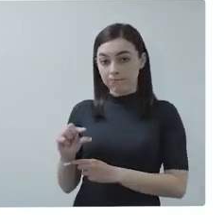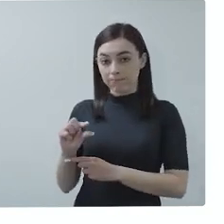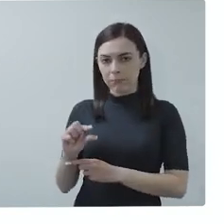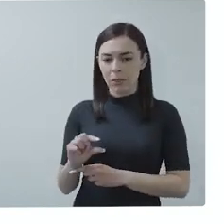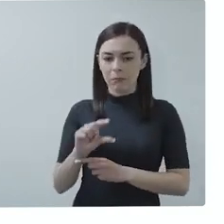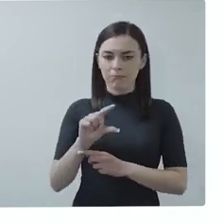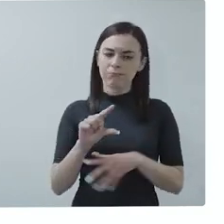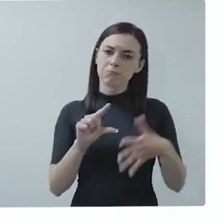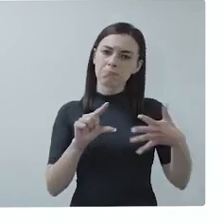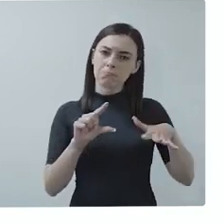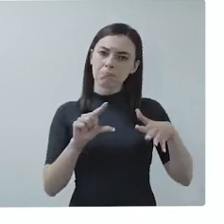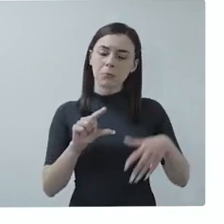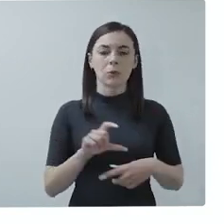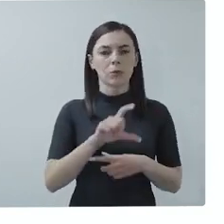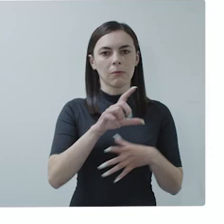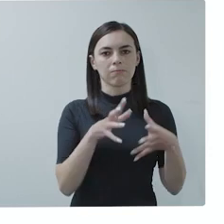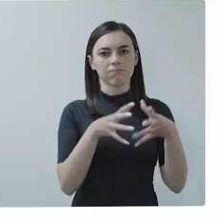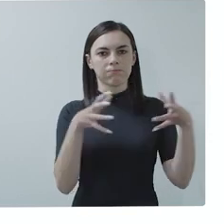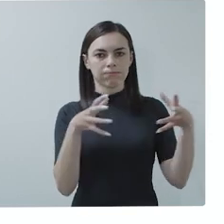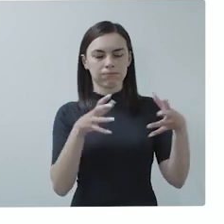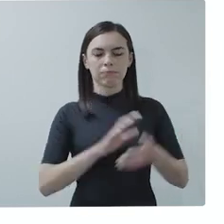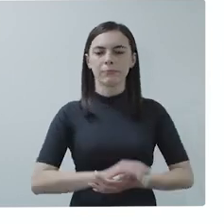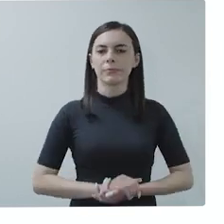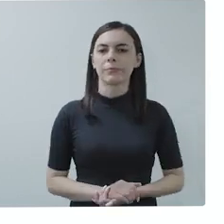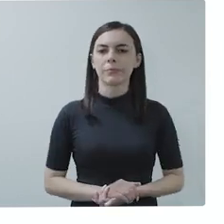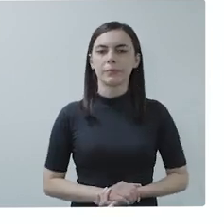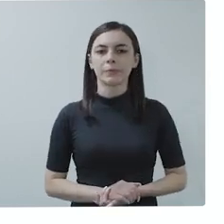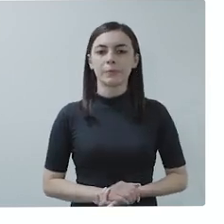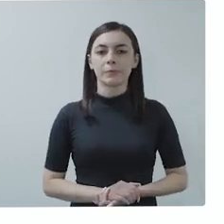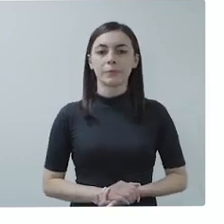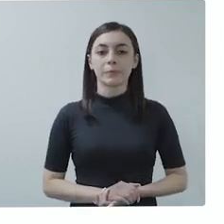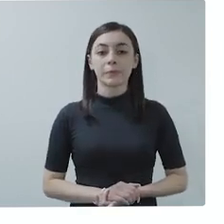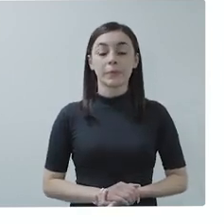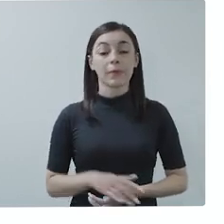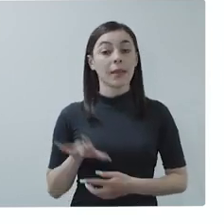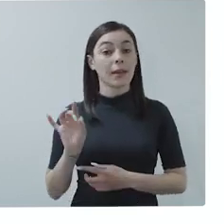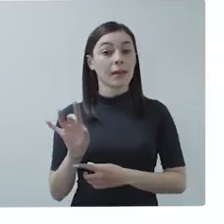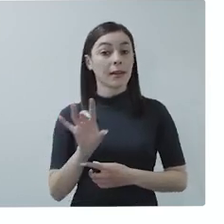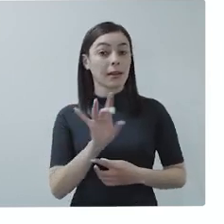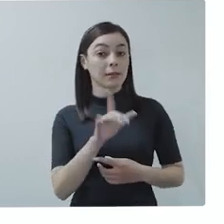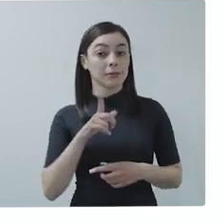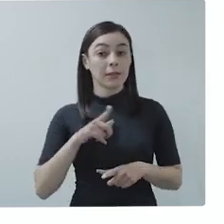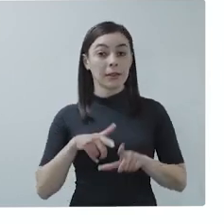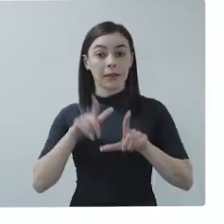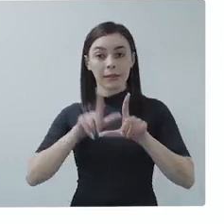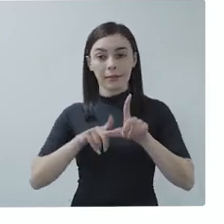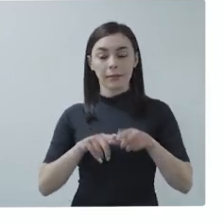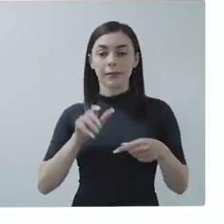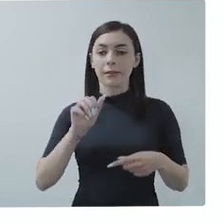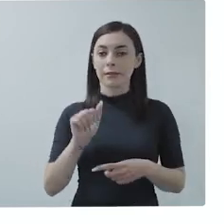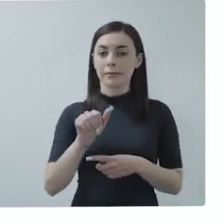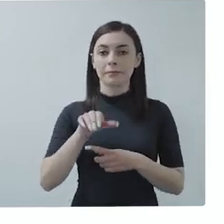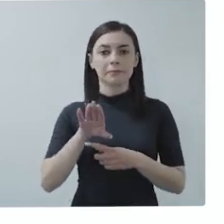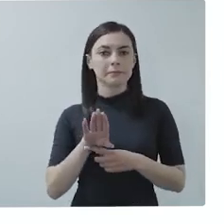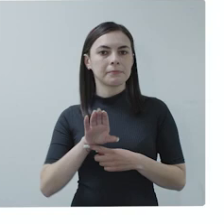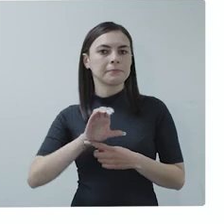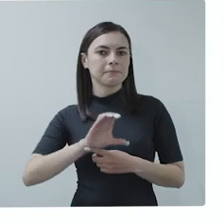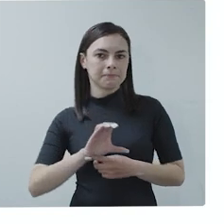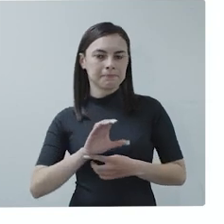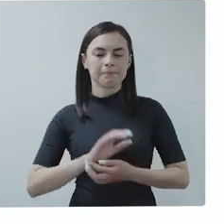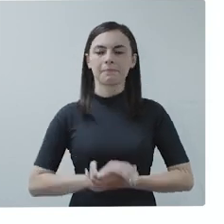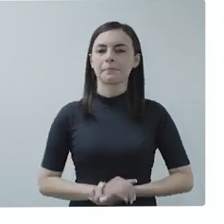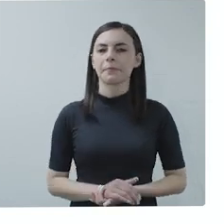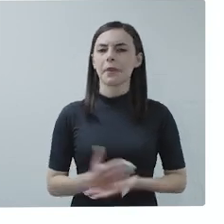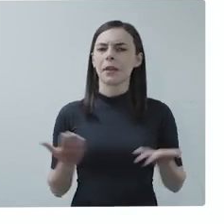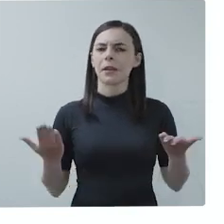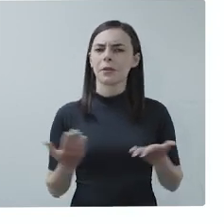uma média e uma grande. Cada uma tem uma letra embaixo. A letra A, a letra B e a letra C.